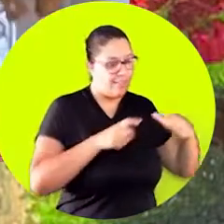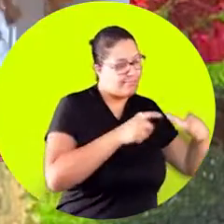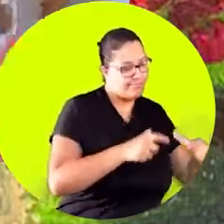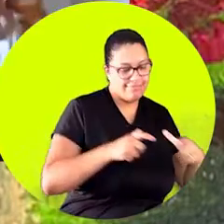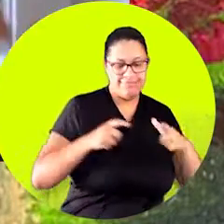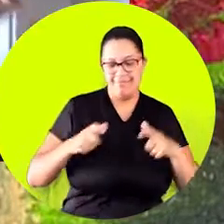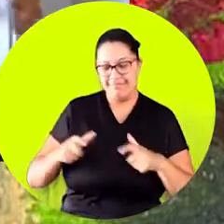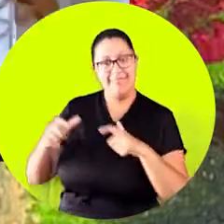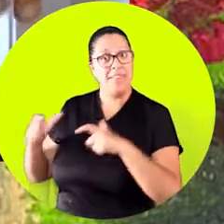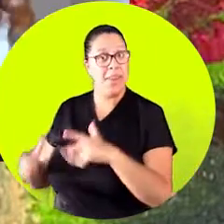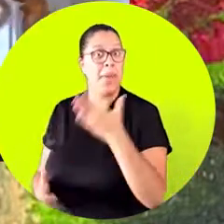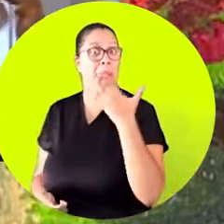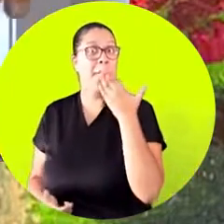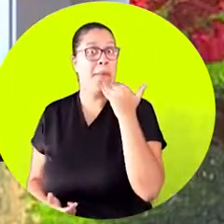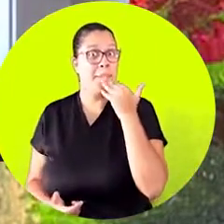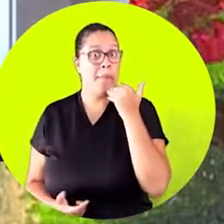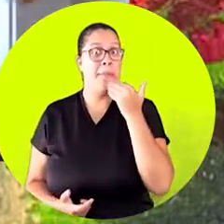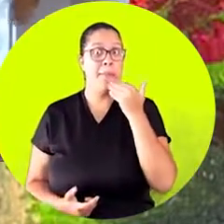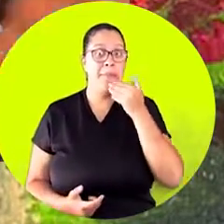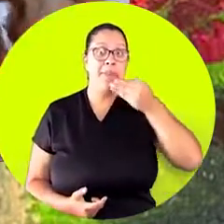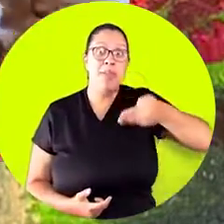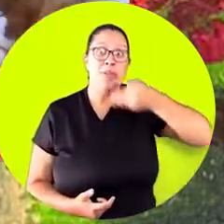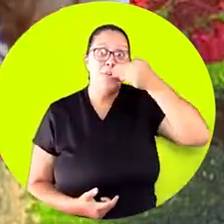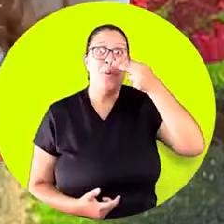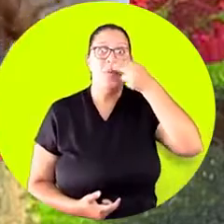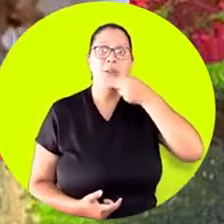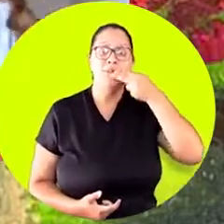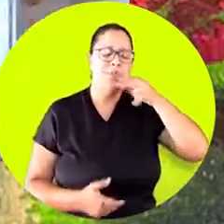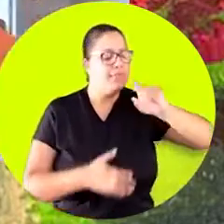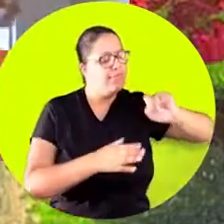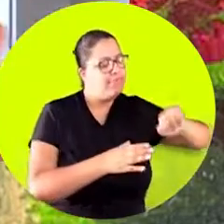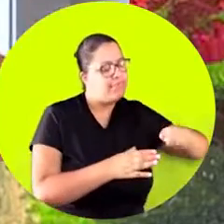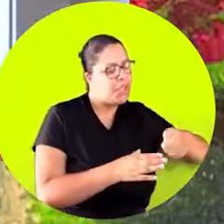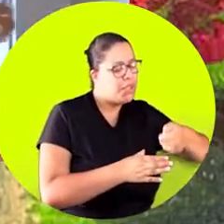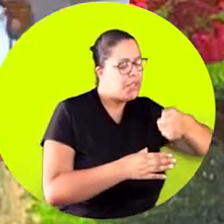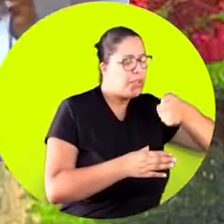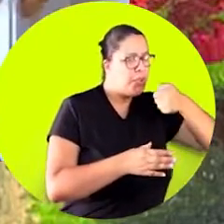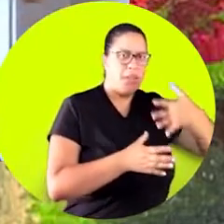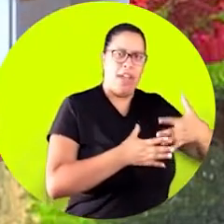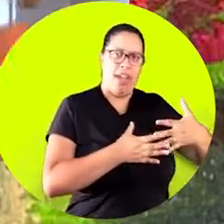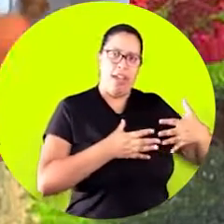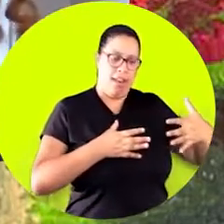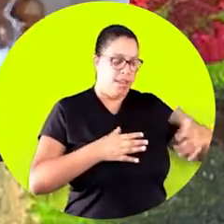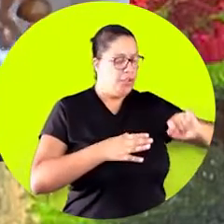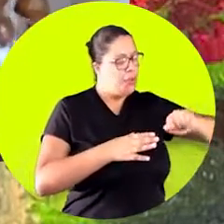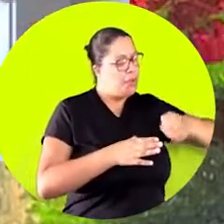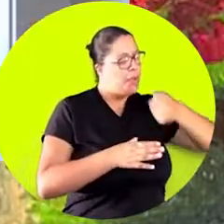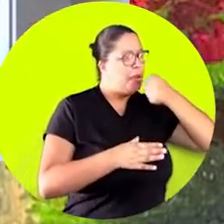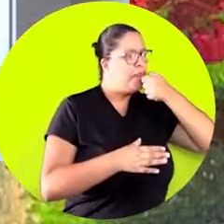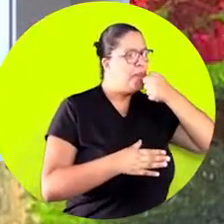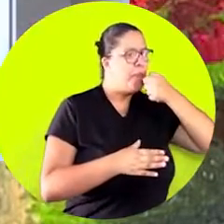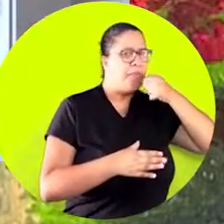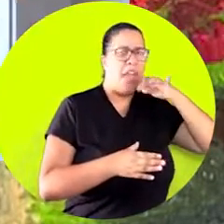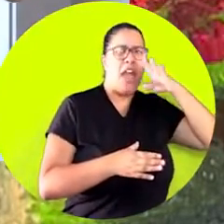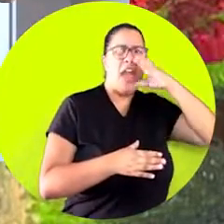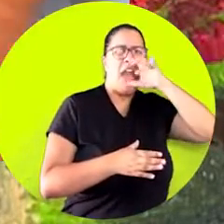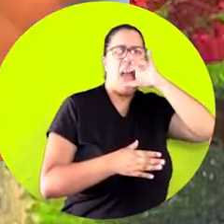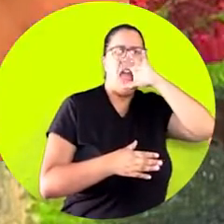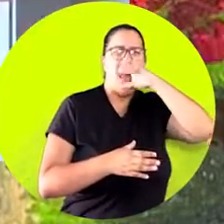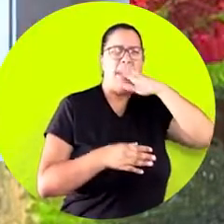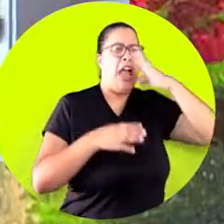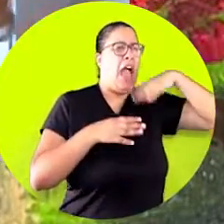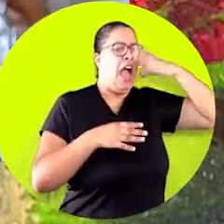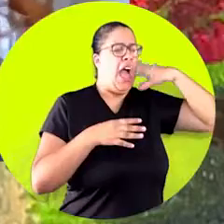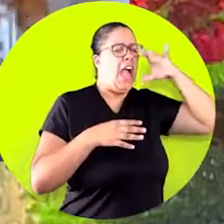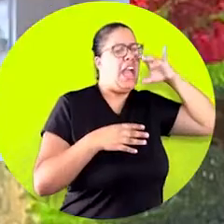Cachinhos Dourados foi lá provar o alimento, né? Ela pegou a primeira tigela, que era uma tigela grande, provou e estava muito quente. E